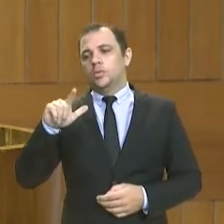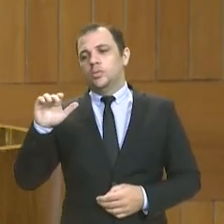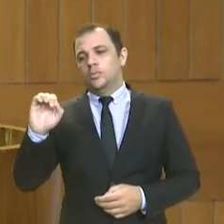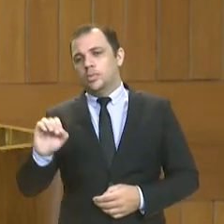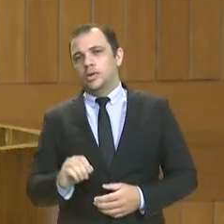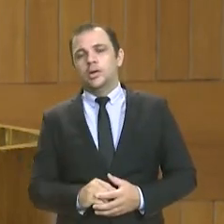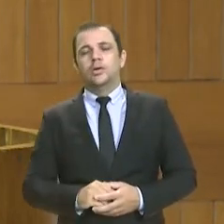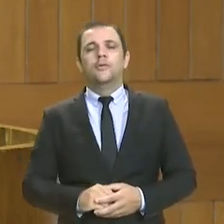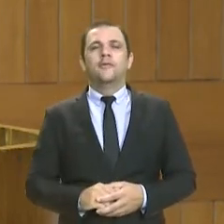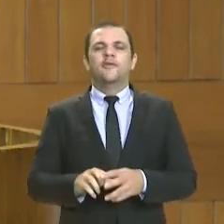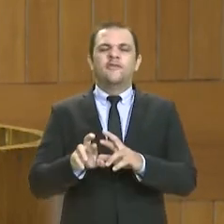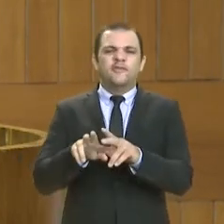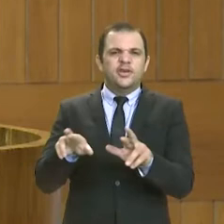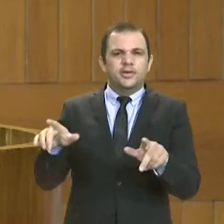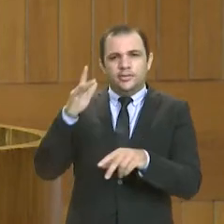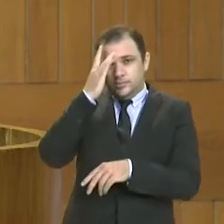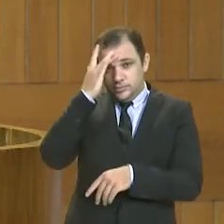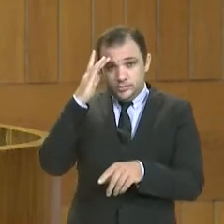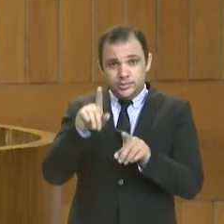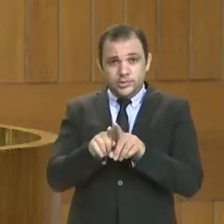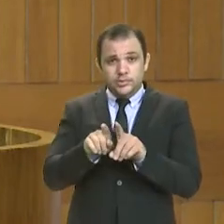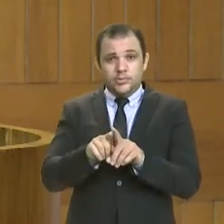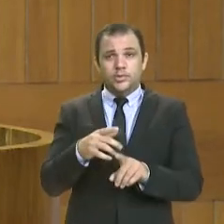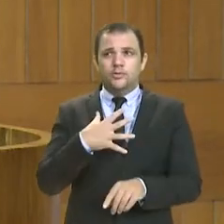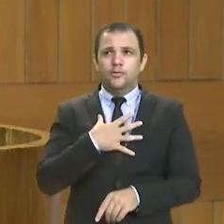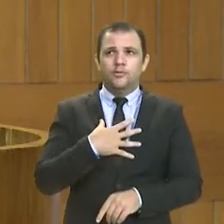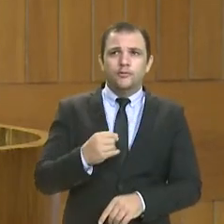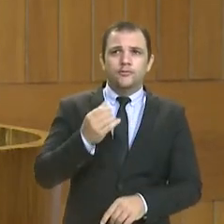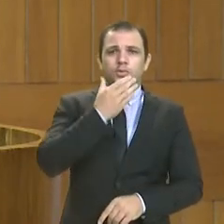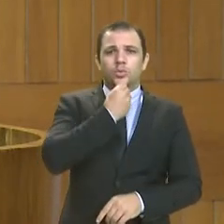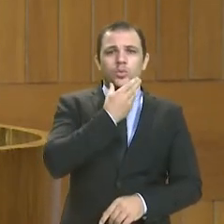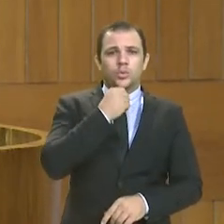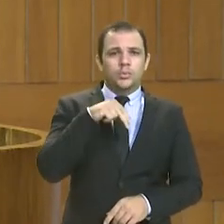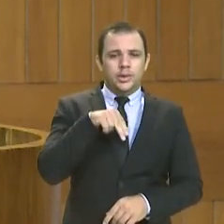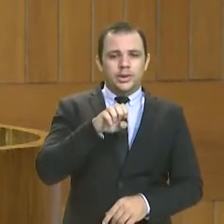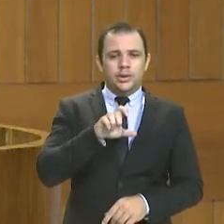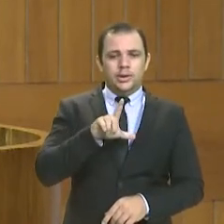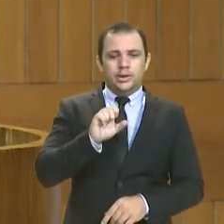várias pessoas, né? O filho do Nelson Frota, e